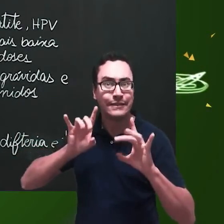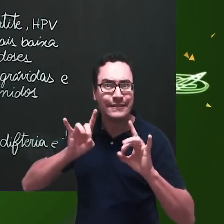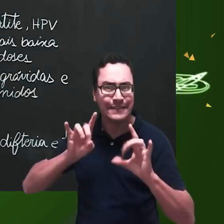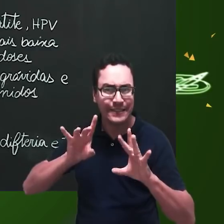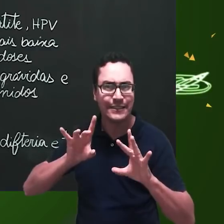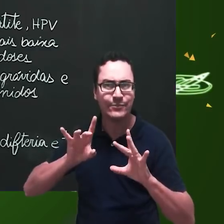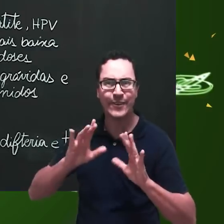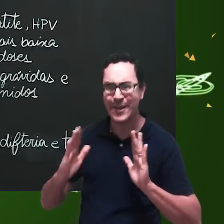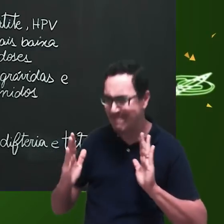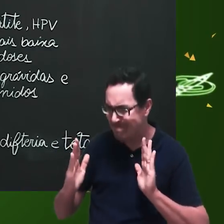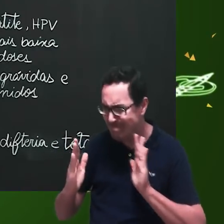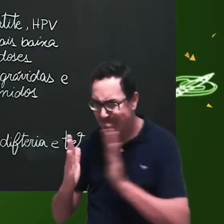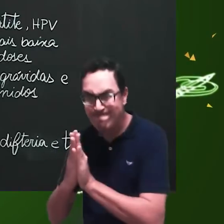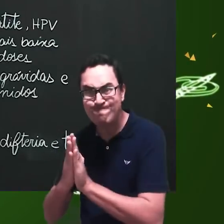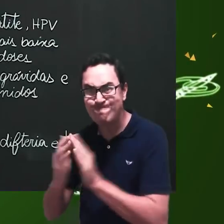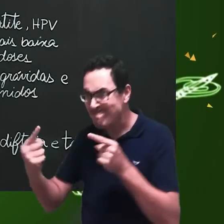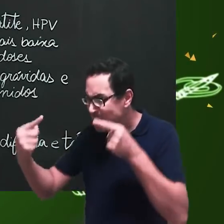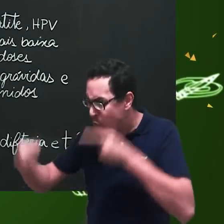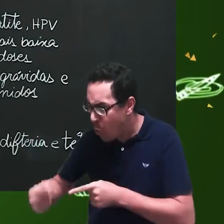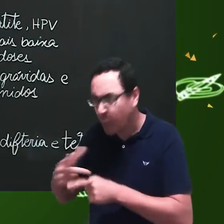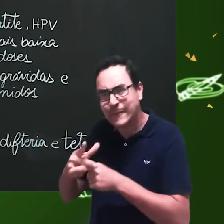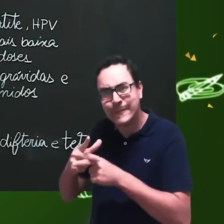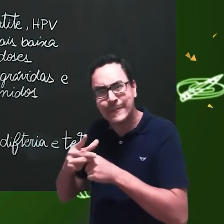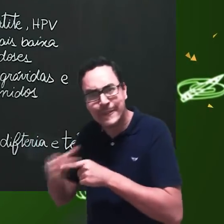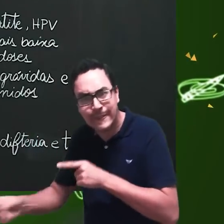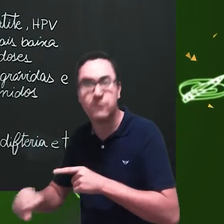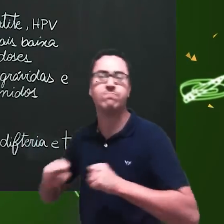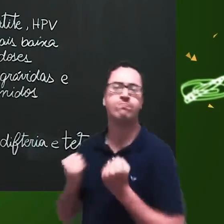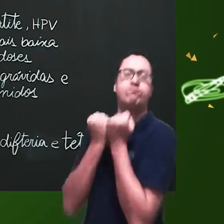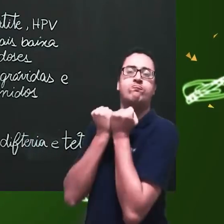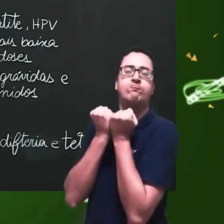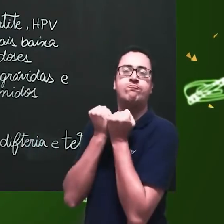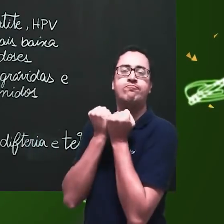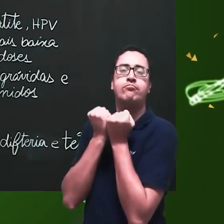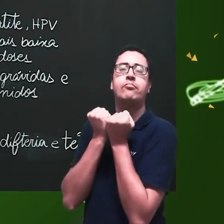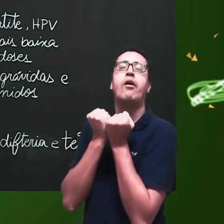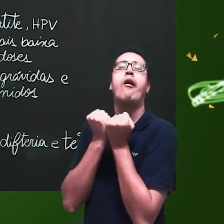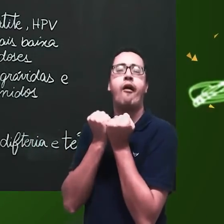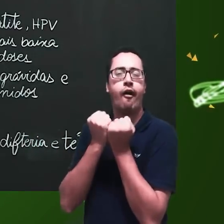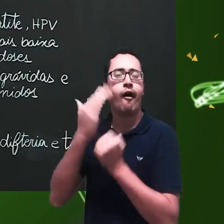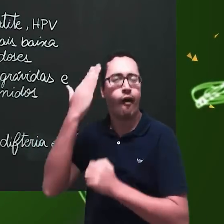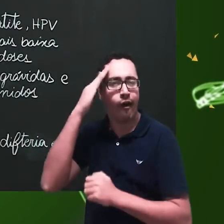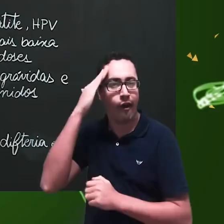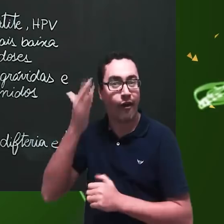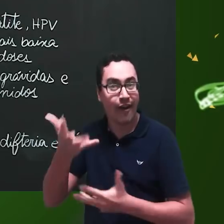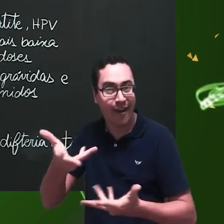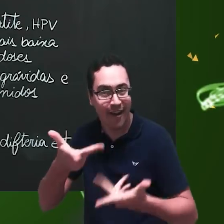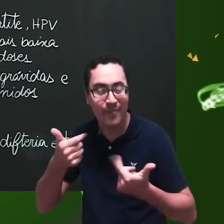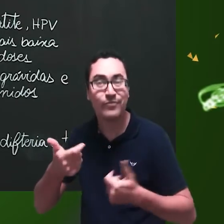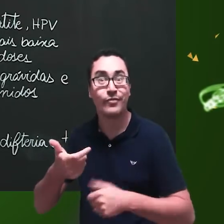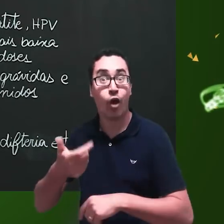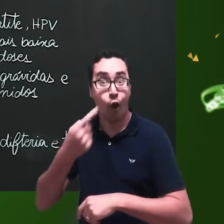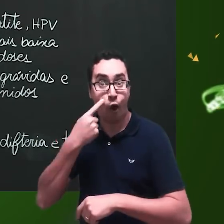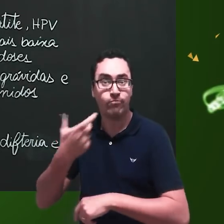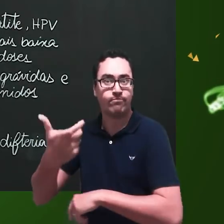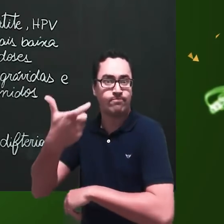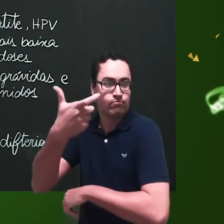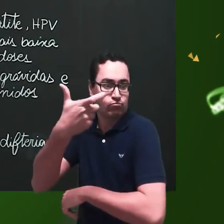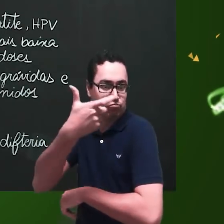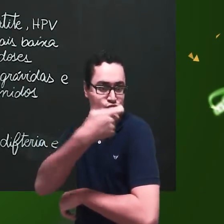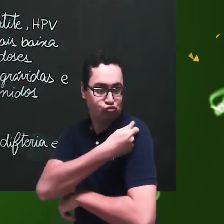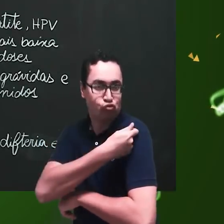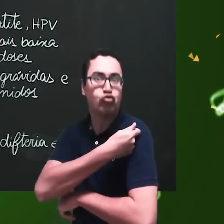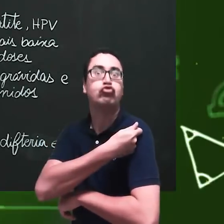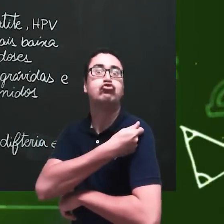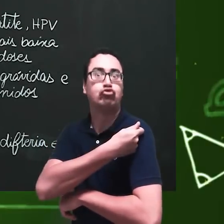estranho para eliminá-los. Assim, ah, então eu tomo a vacina, olha que esquema maravilhoso.